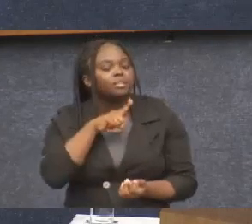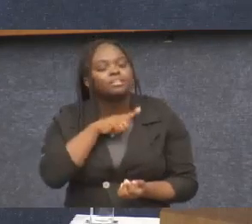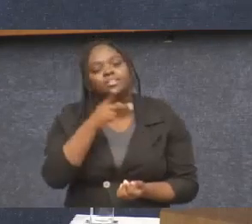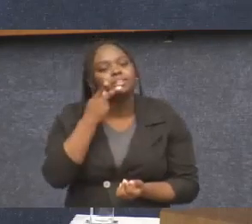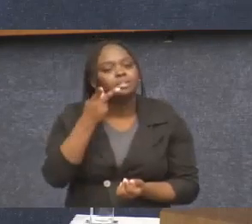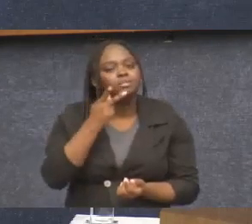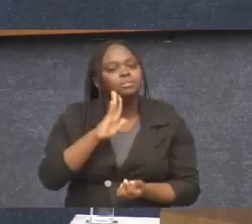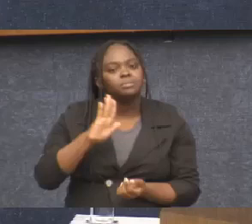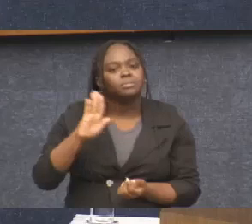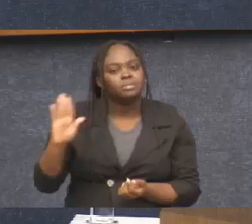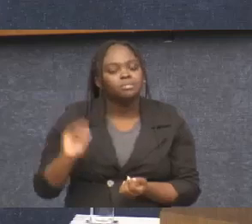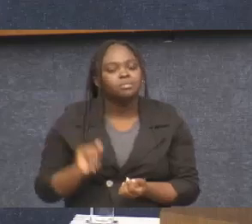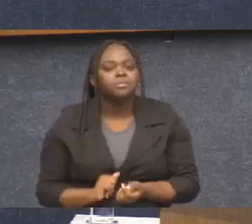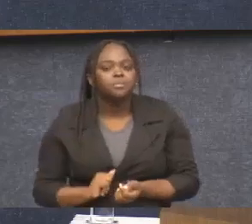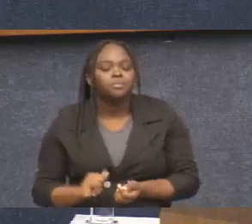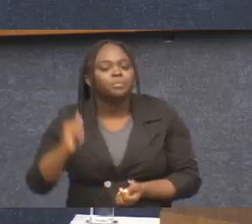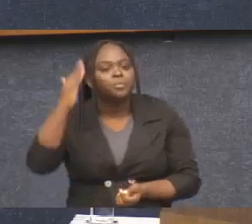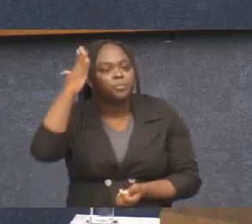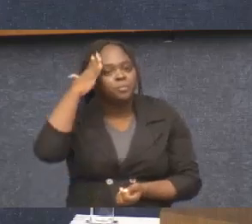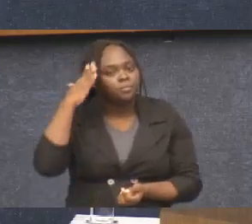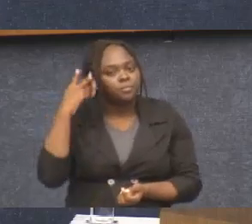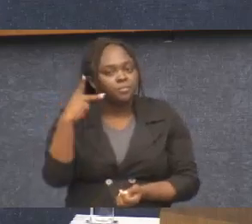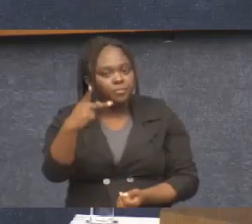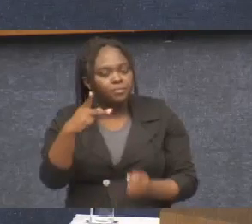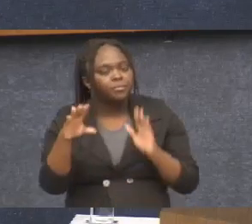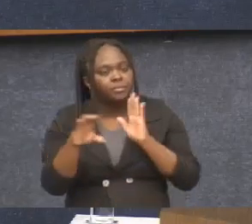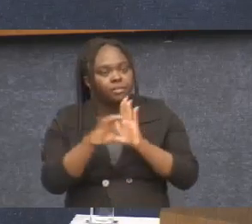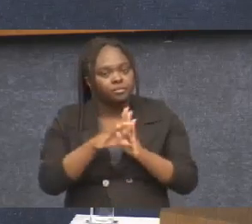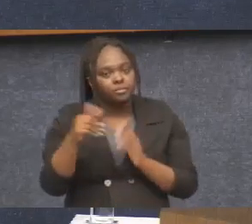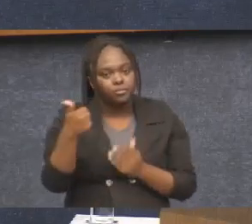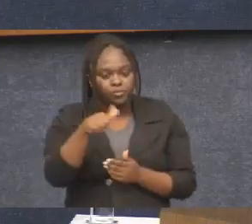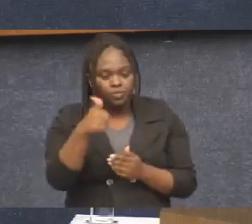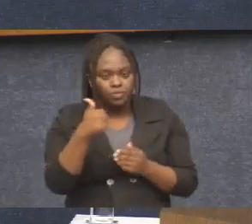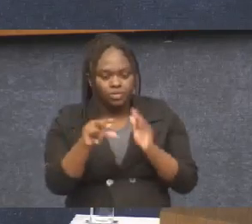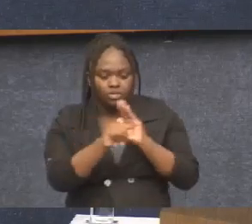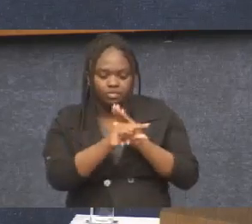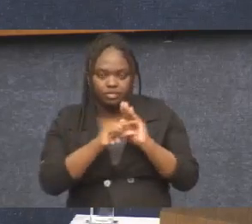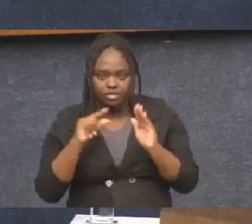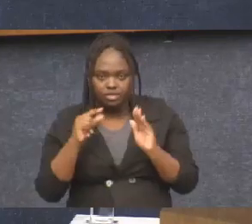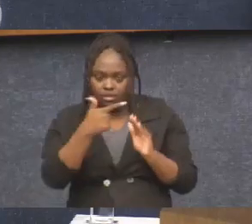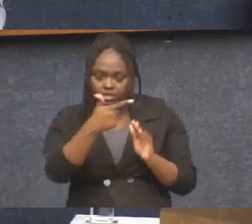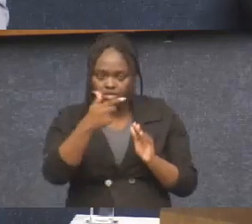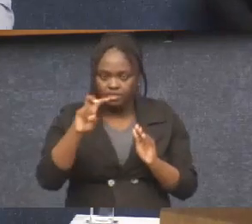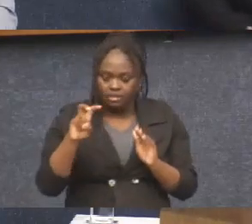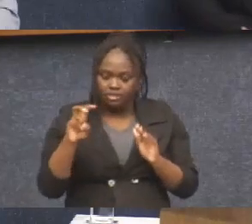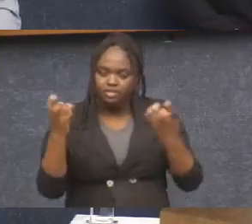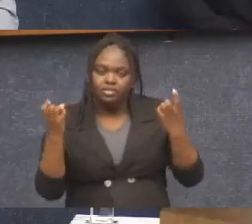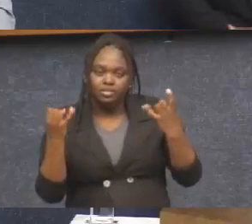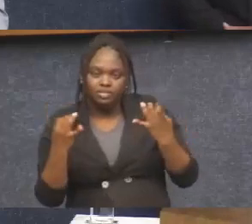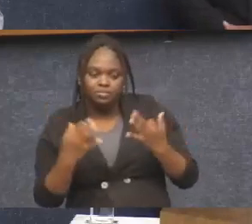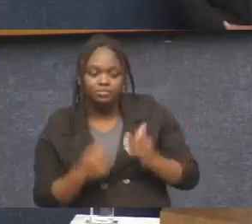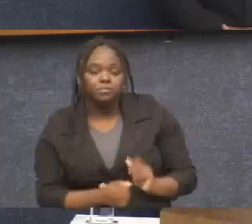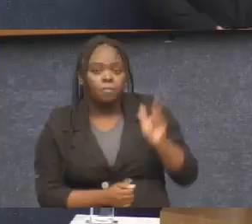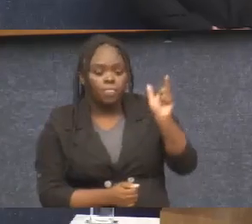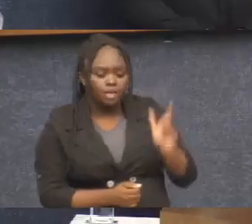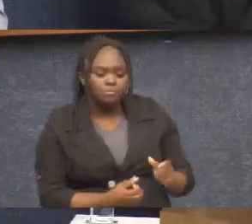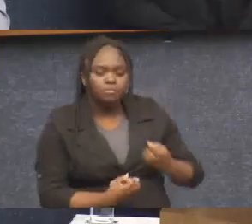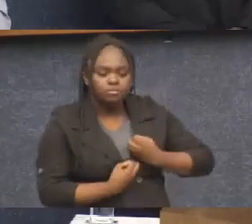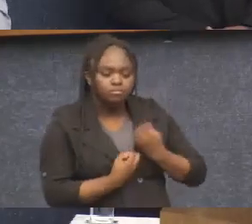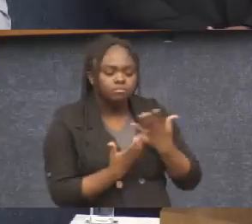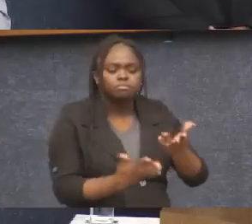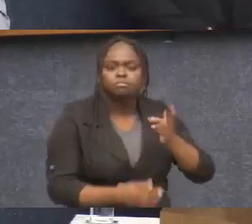promessa, como em Provérbios 11, 25, que diz: o generoso sempre